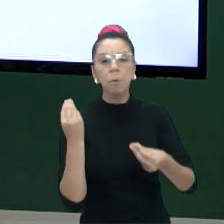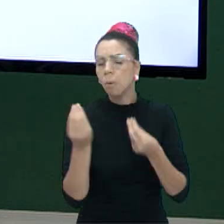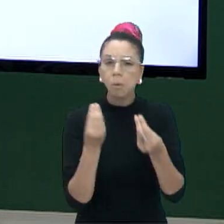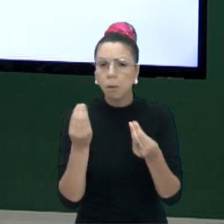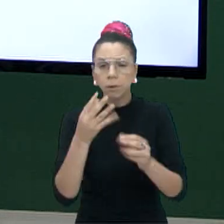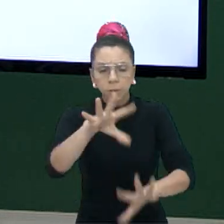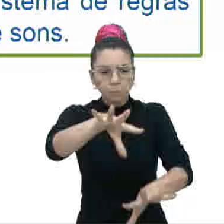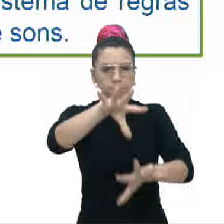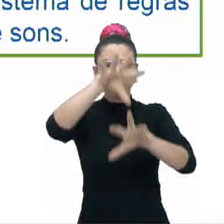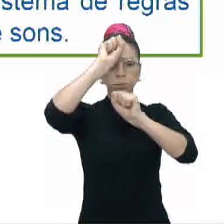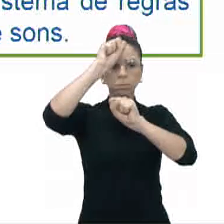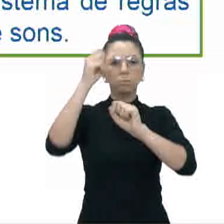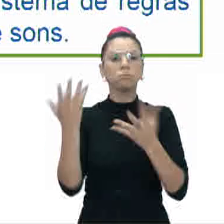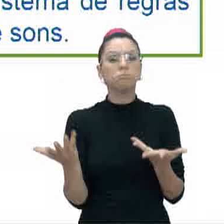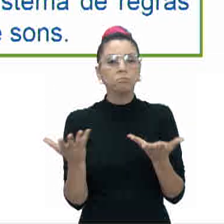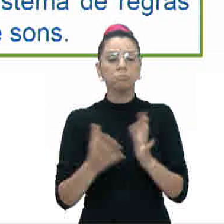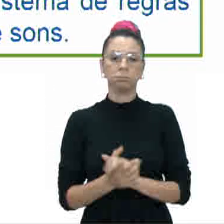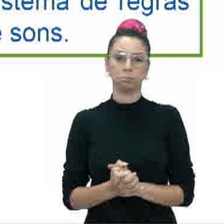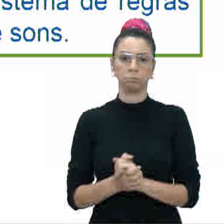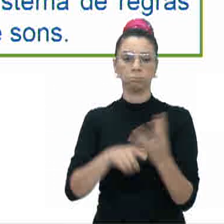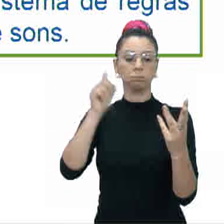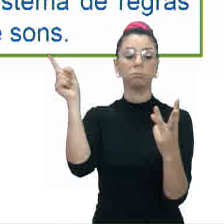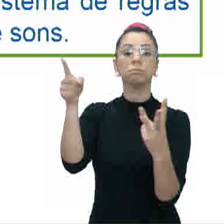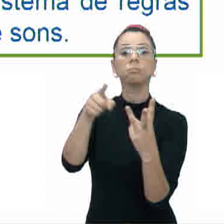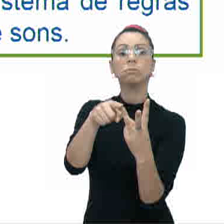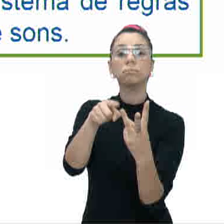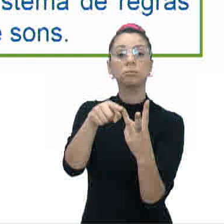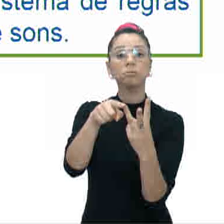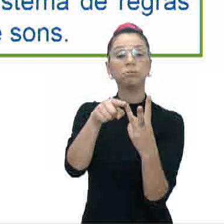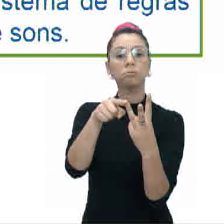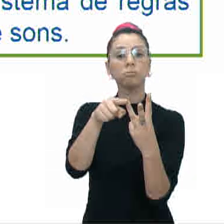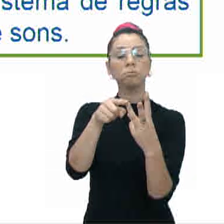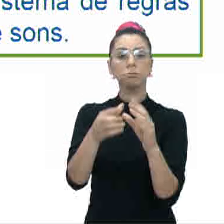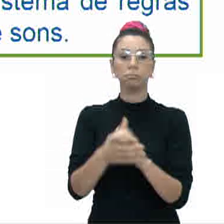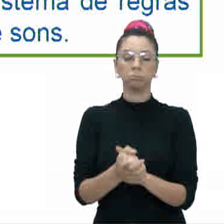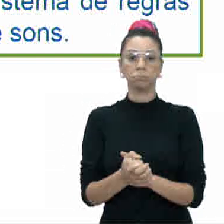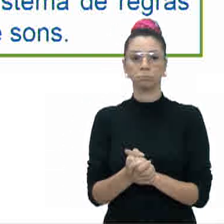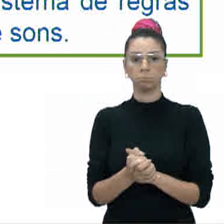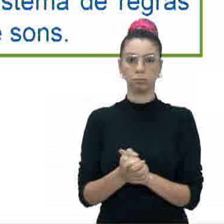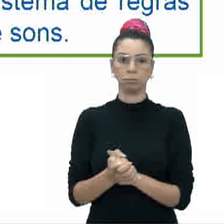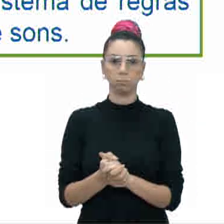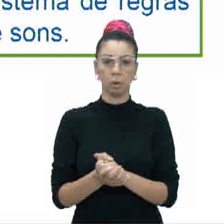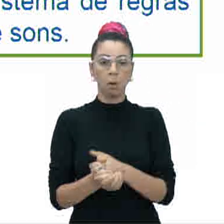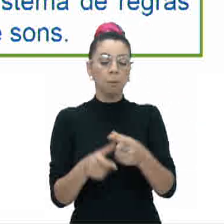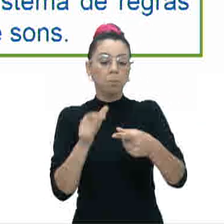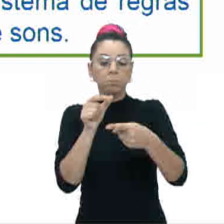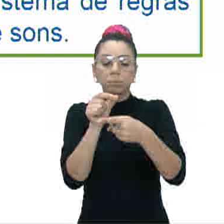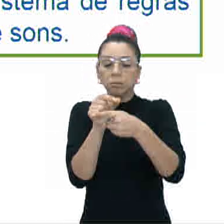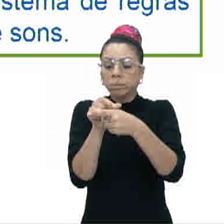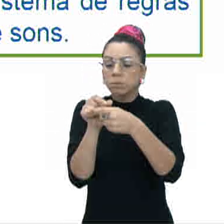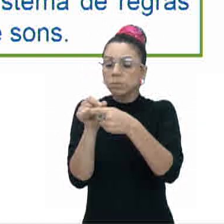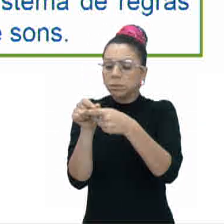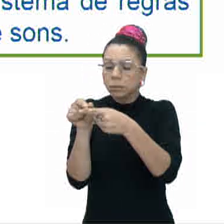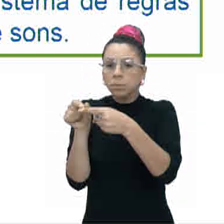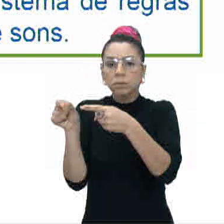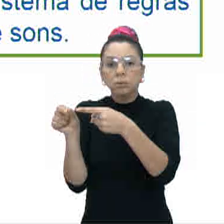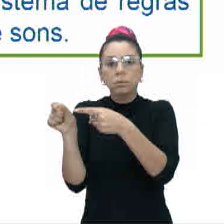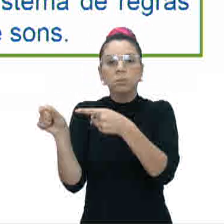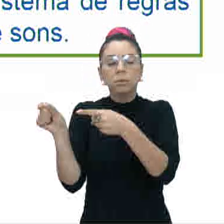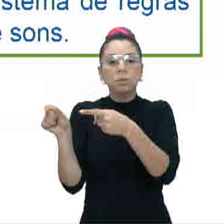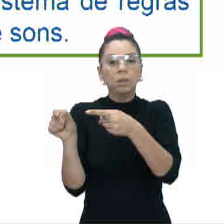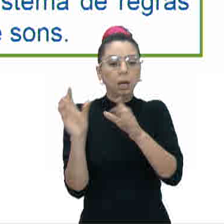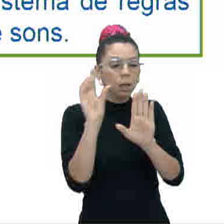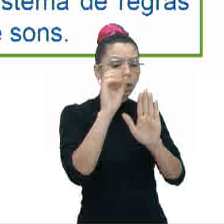isso? 3. O componente fonológico ou fonético é o sistema de regras que formam